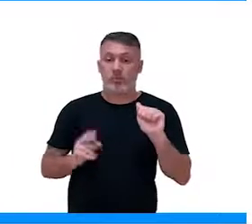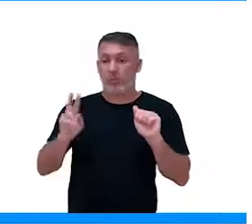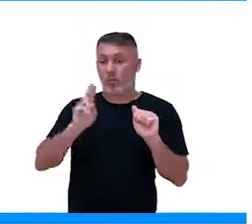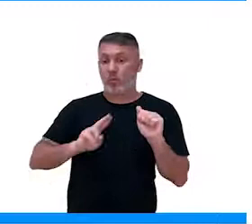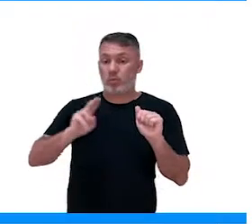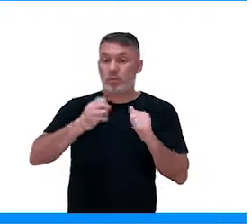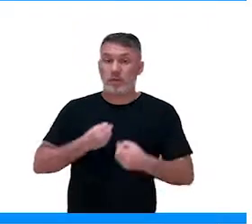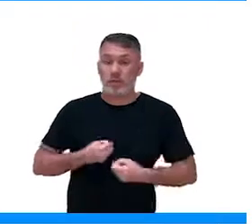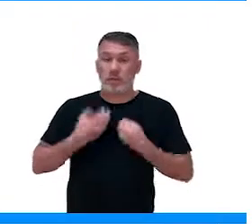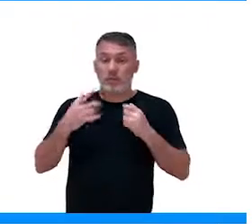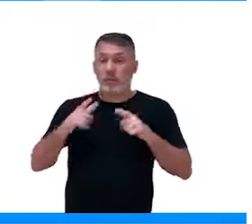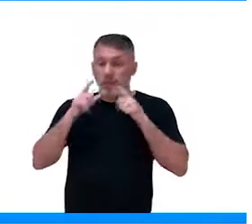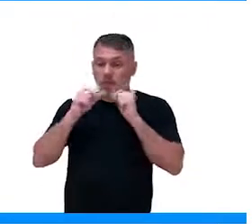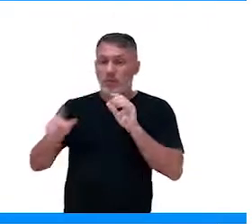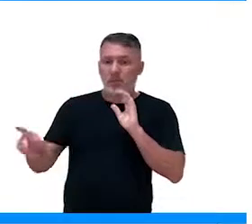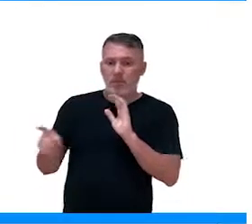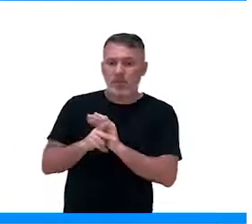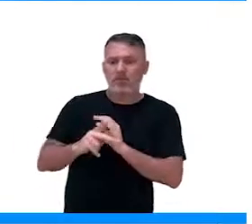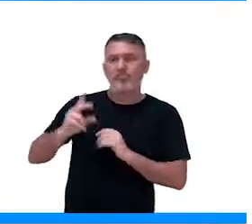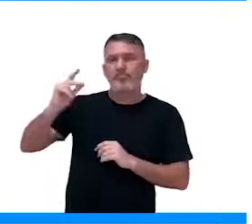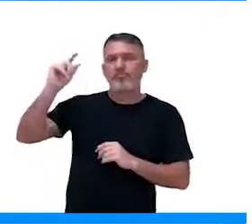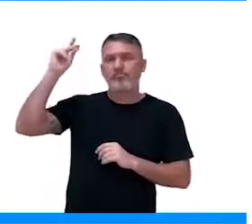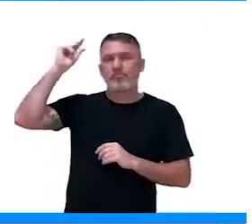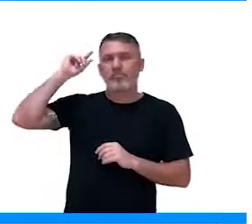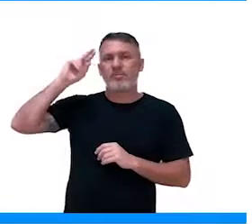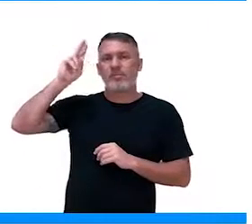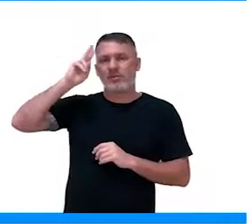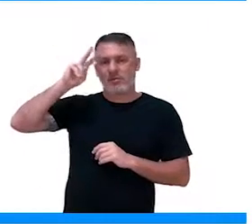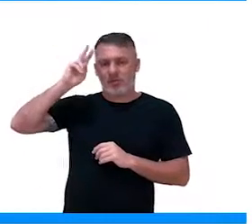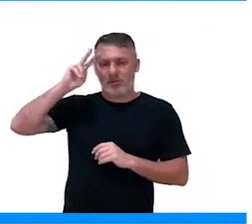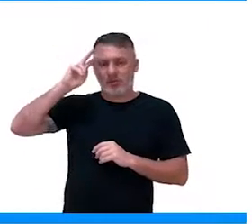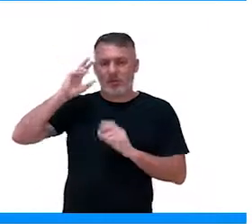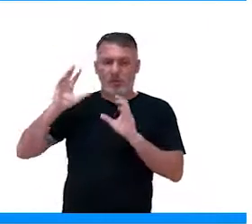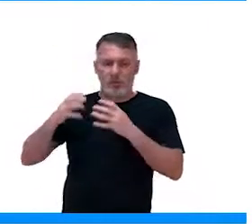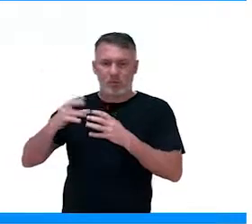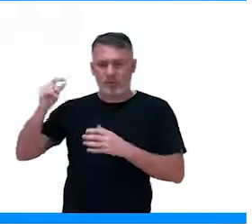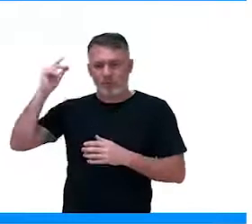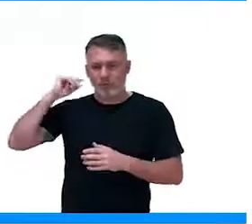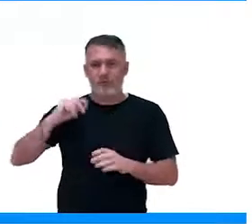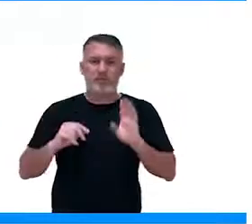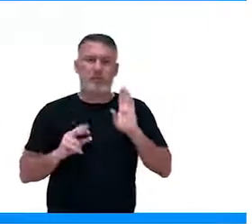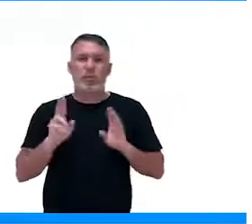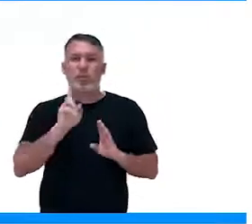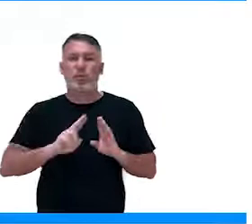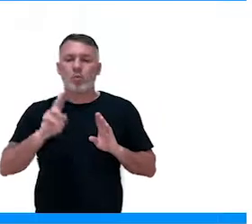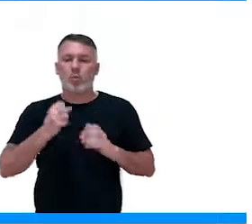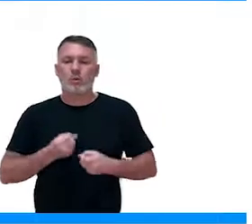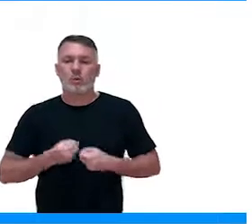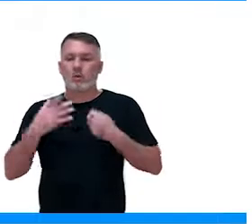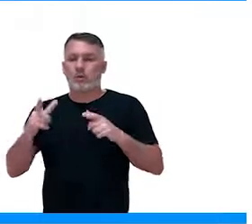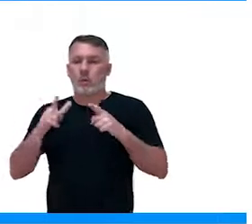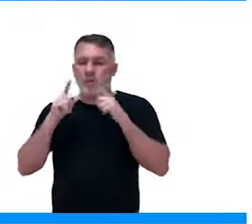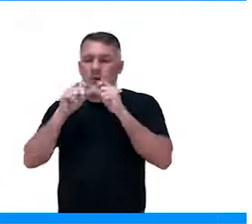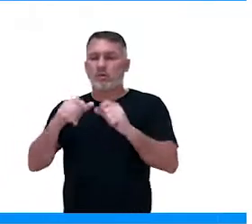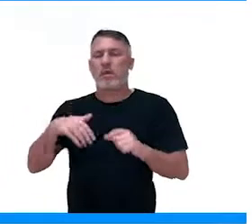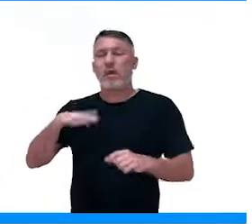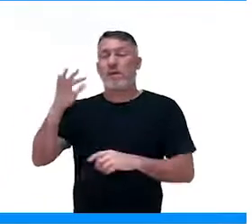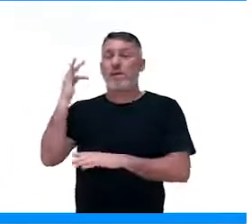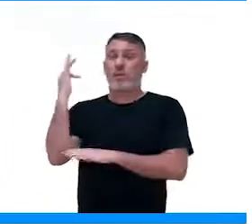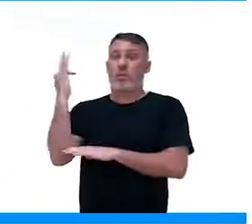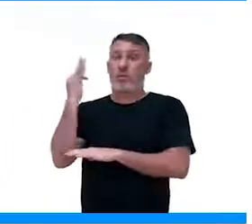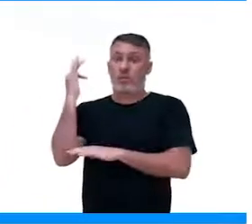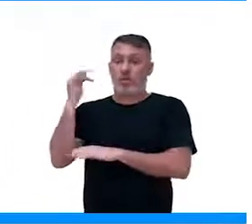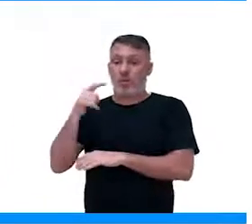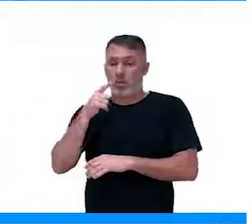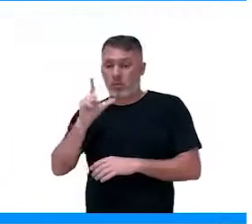expressões linguísticas e vocabulário próprios de épocas antigas. B. O uso de expressões linguísticas inseridas no registro mais